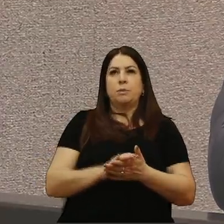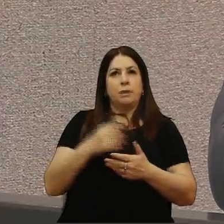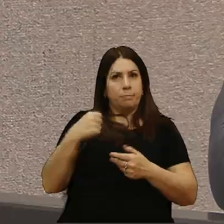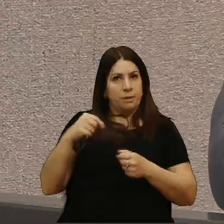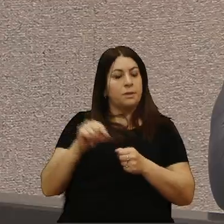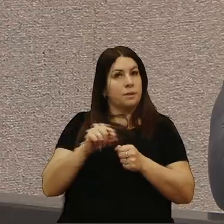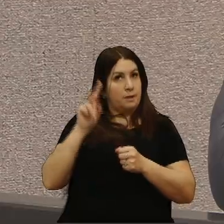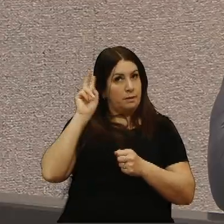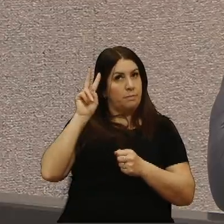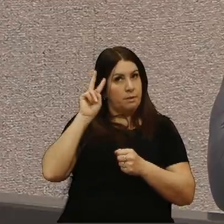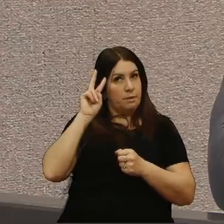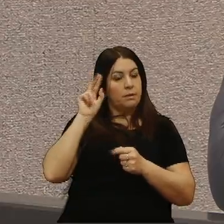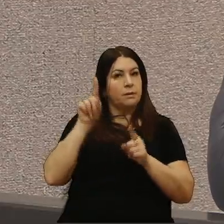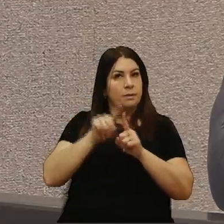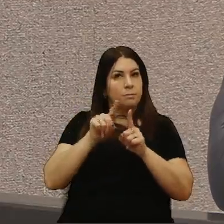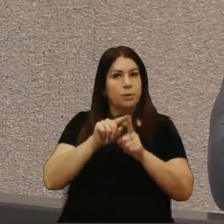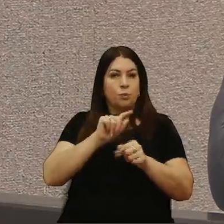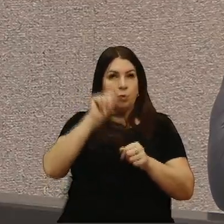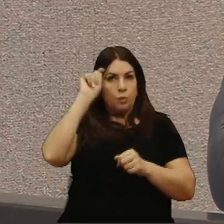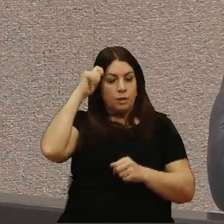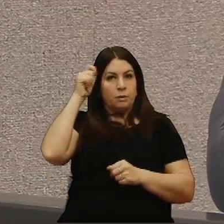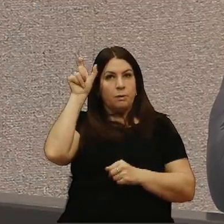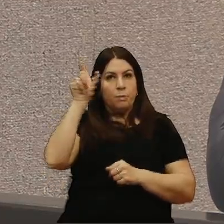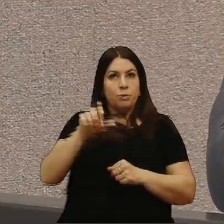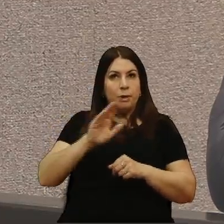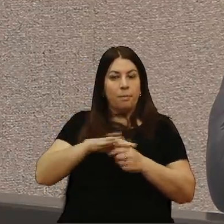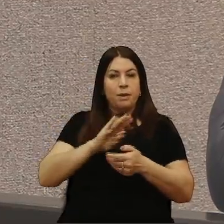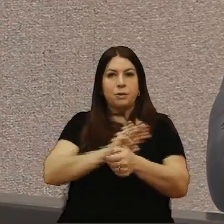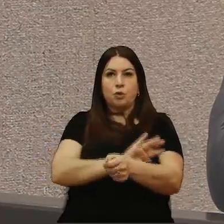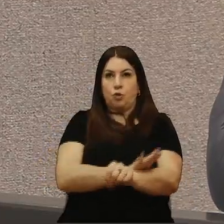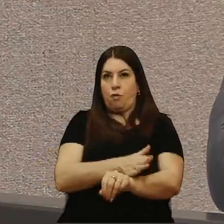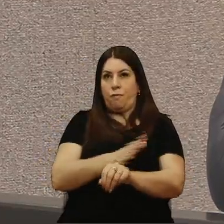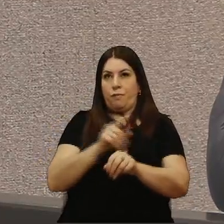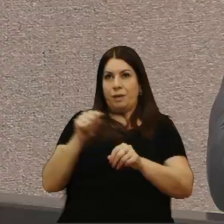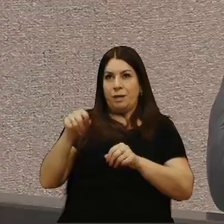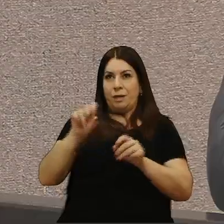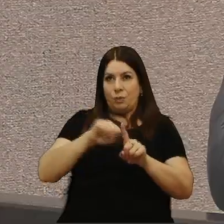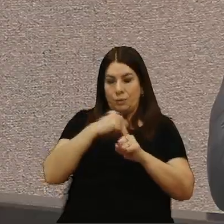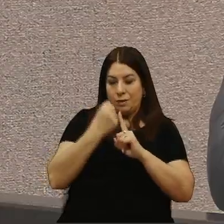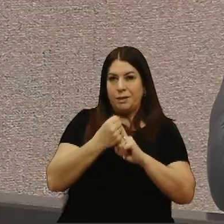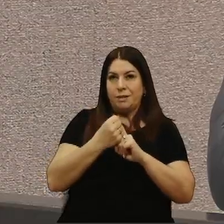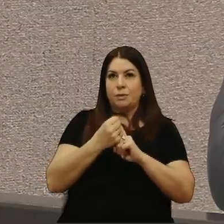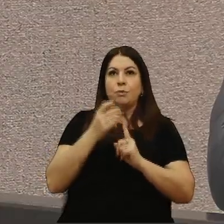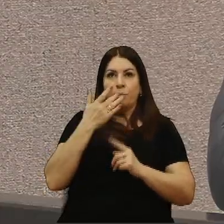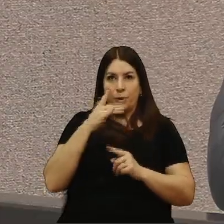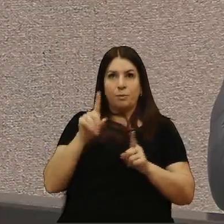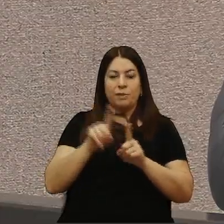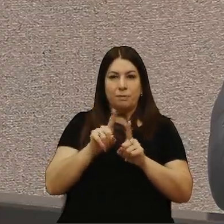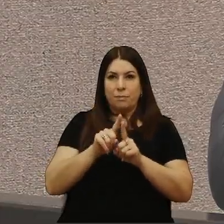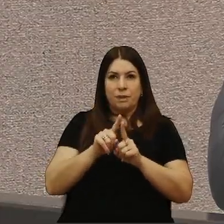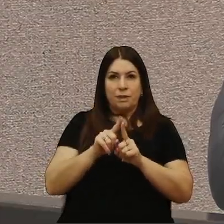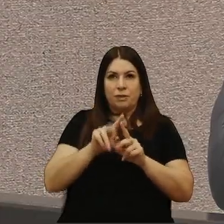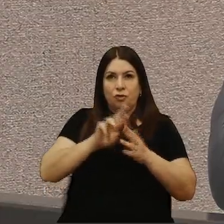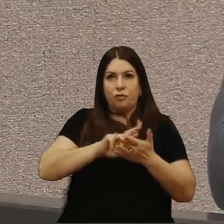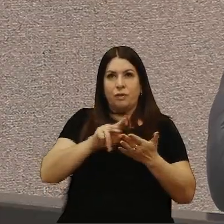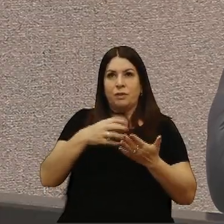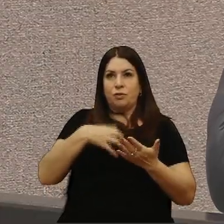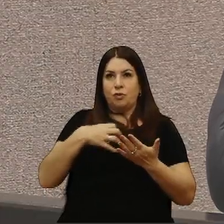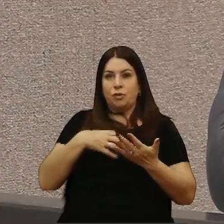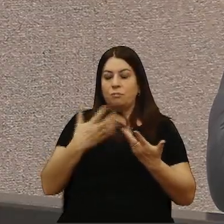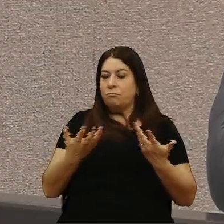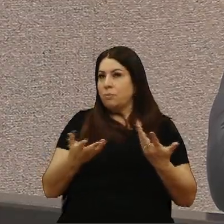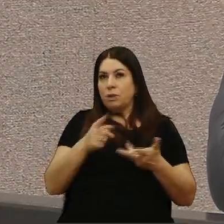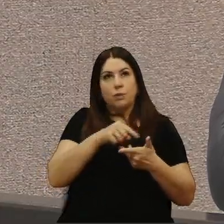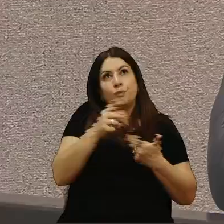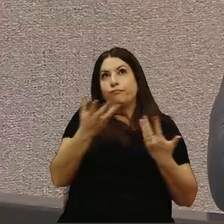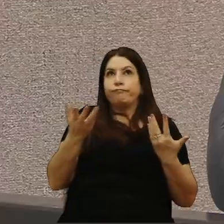precisa lembrar, em que pese o fato de um negro ser a pessoa que mais sofre racismo na nossa sociedade, o branco também sofre racismo de diversas formas, ainda que